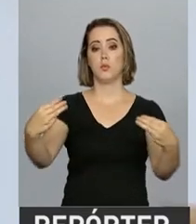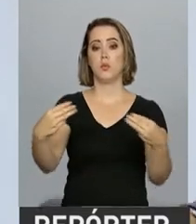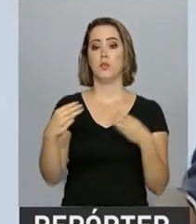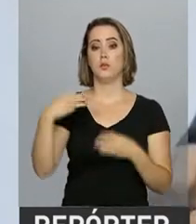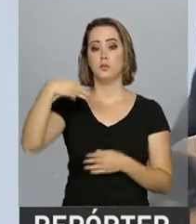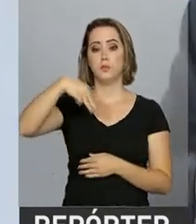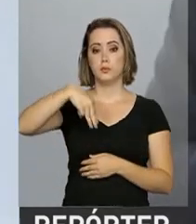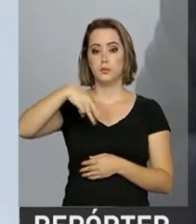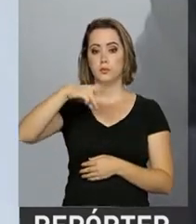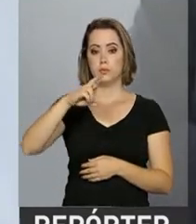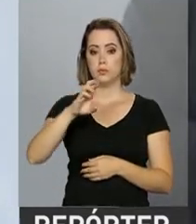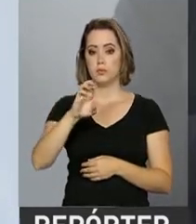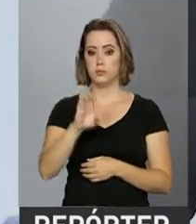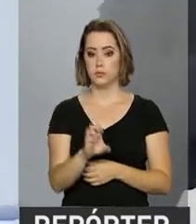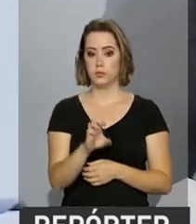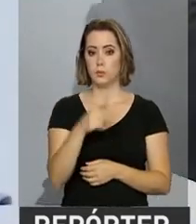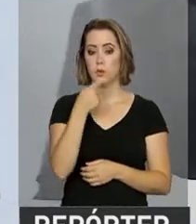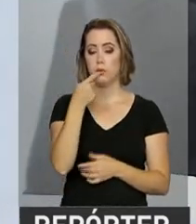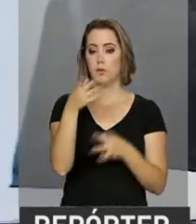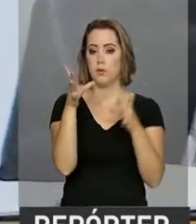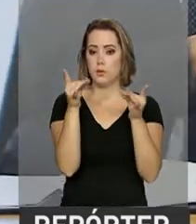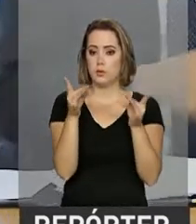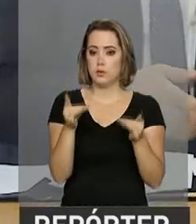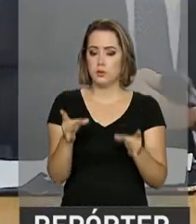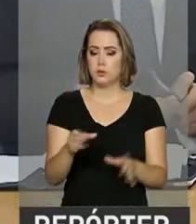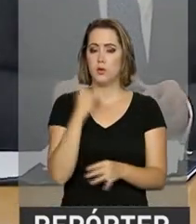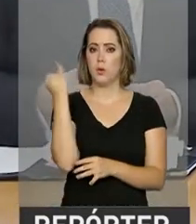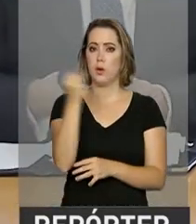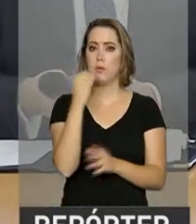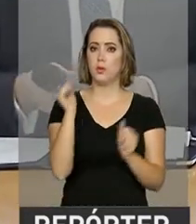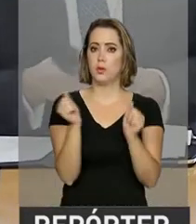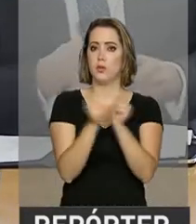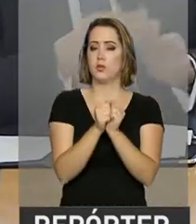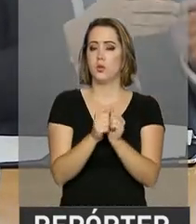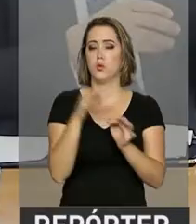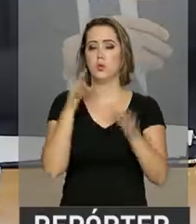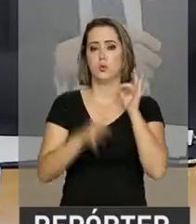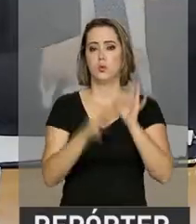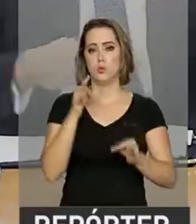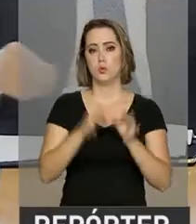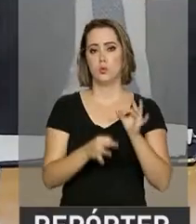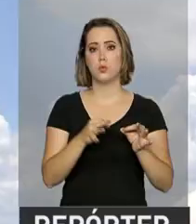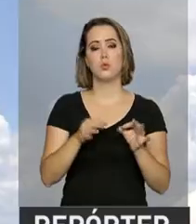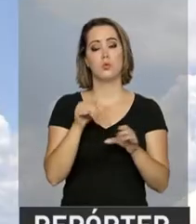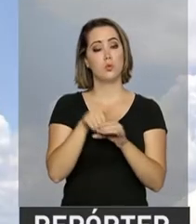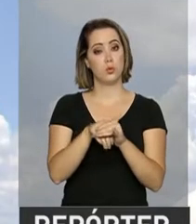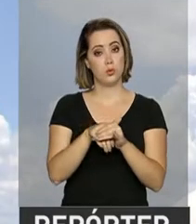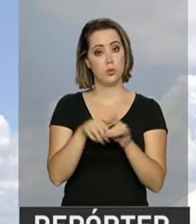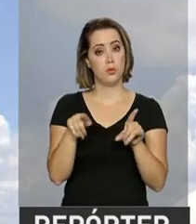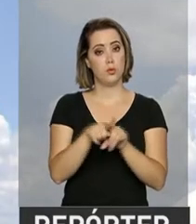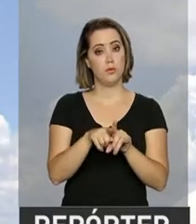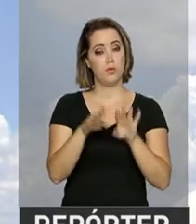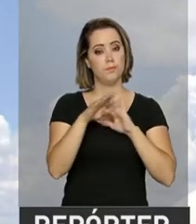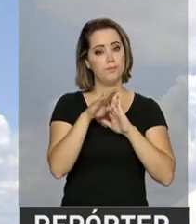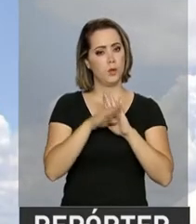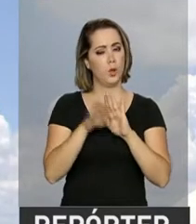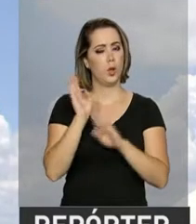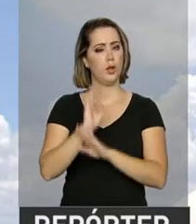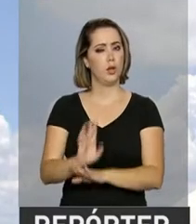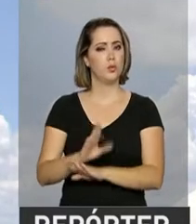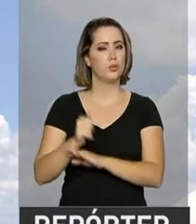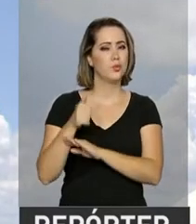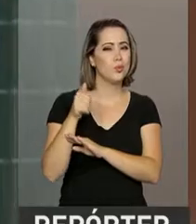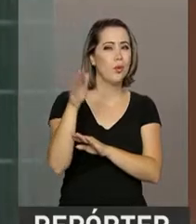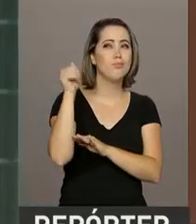Relações Exteriores destacou a parceria do Itamaraty com a Justiça Eleitoral e disse que a medida ajuda a garantir que